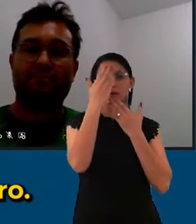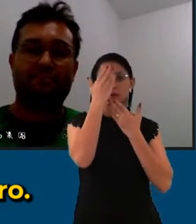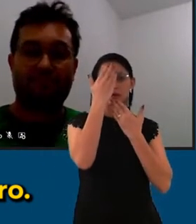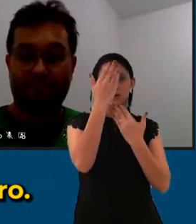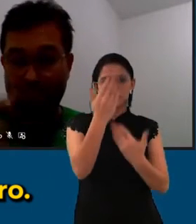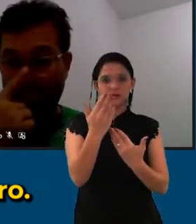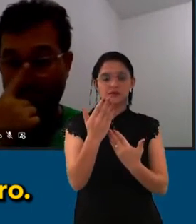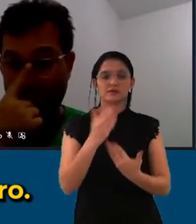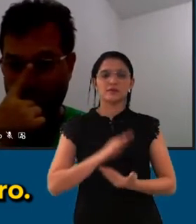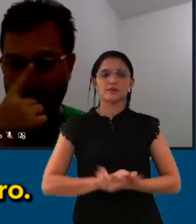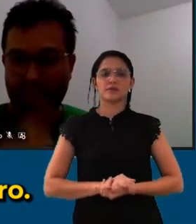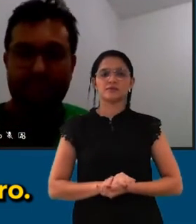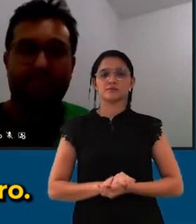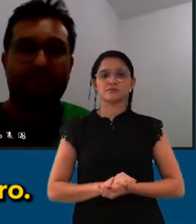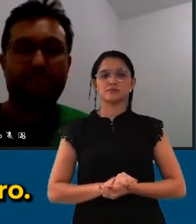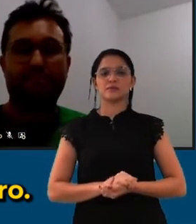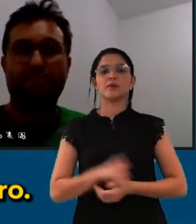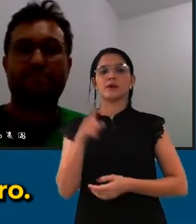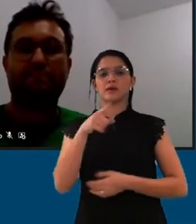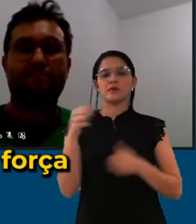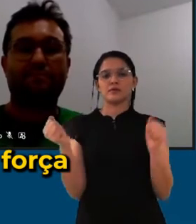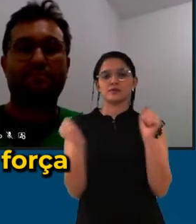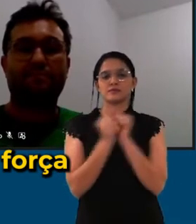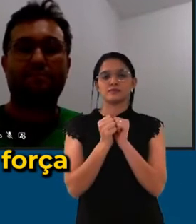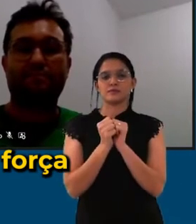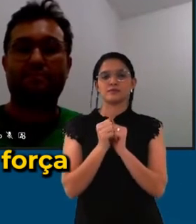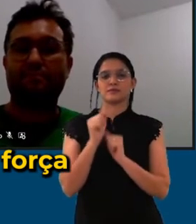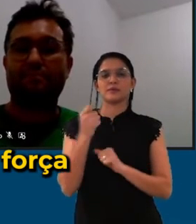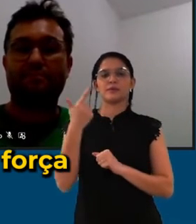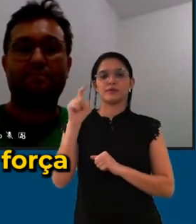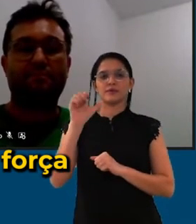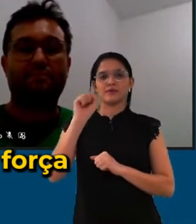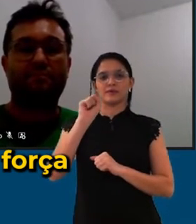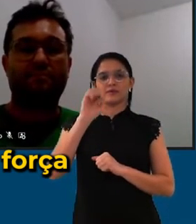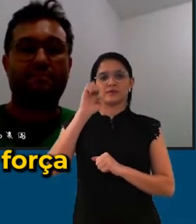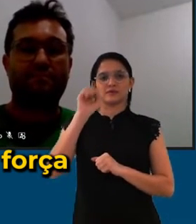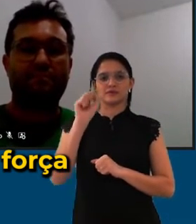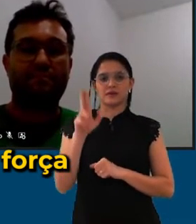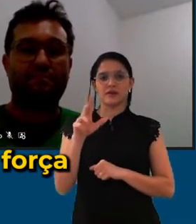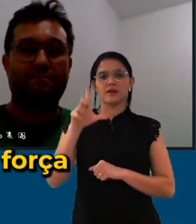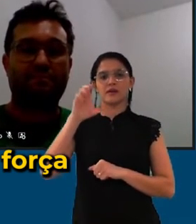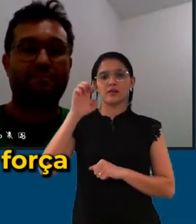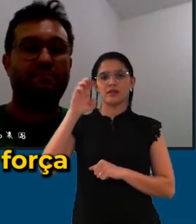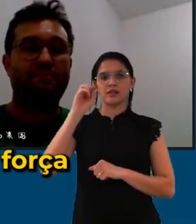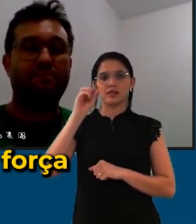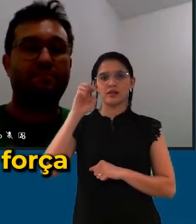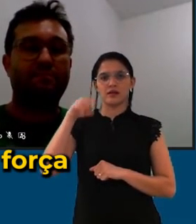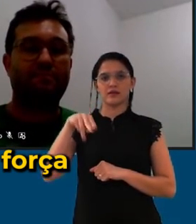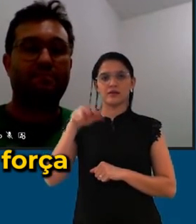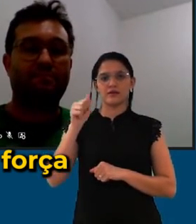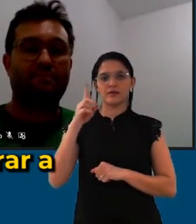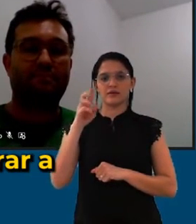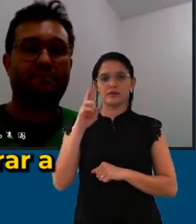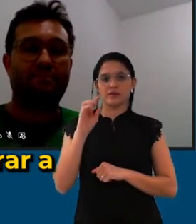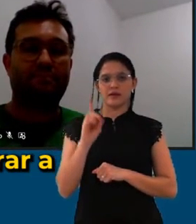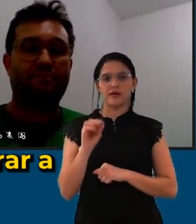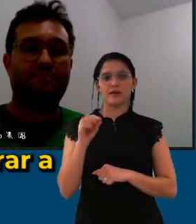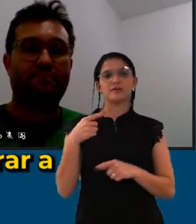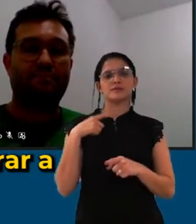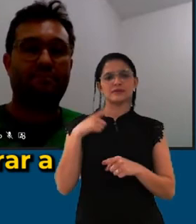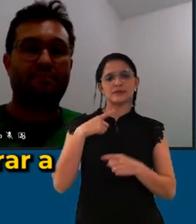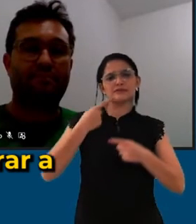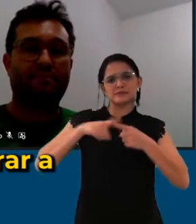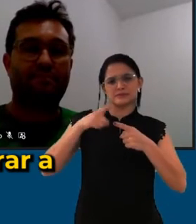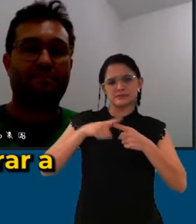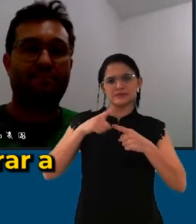do Sersav, que agora tem outra sigla, o Leonardo, que me deu uma força aqui quando nós tivemos um